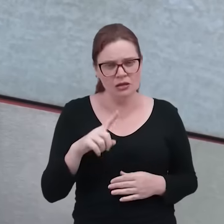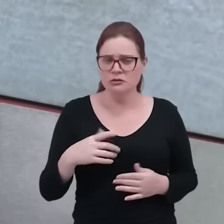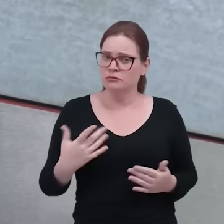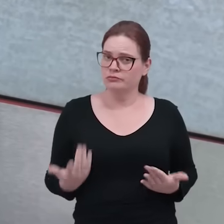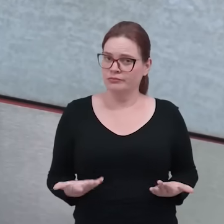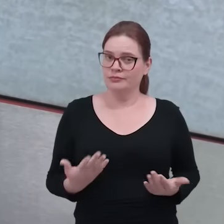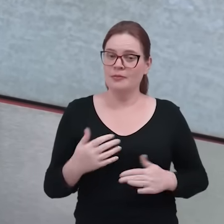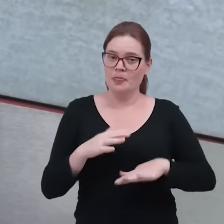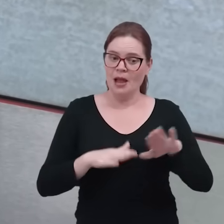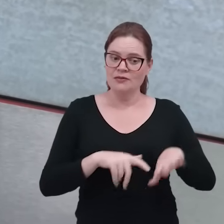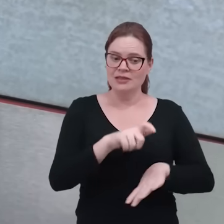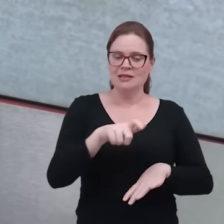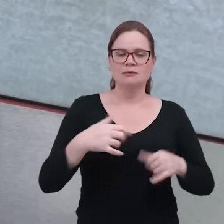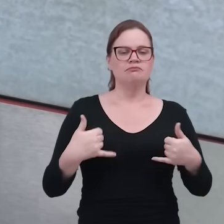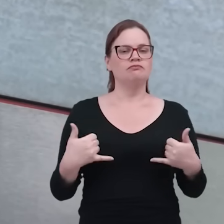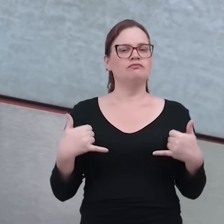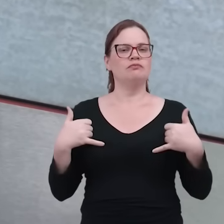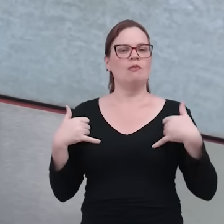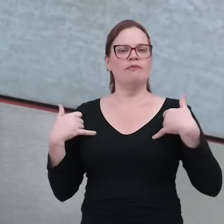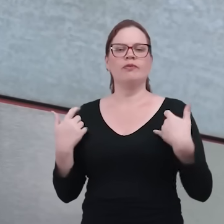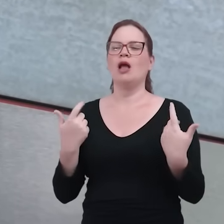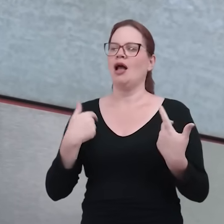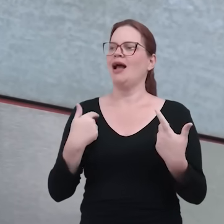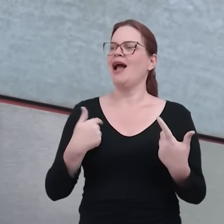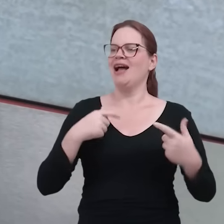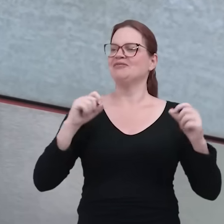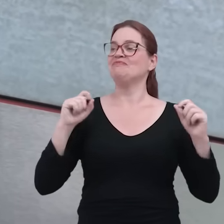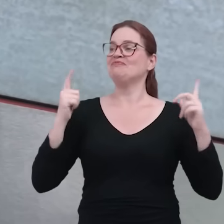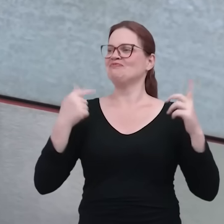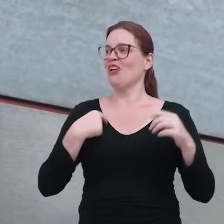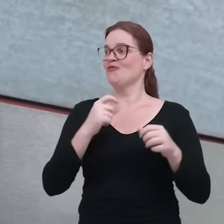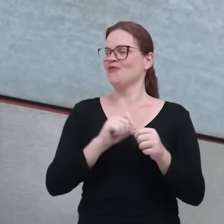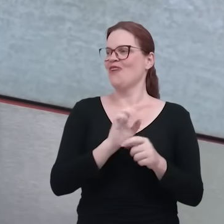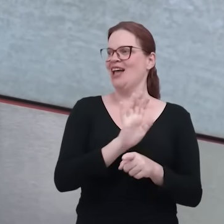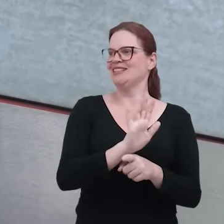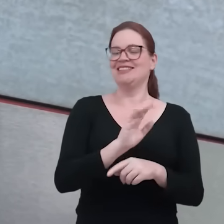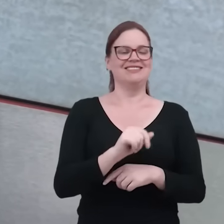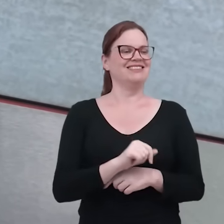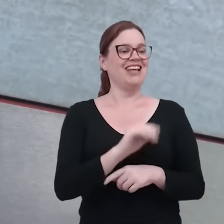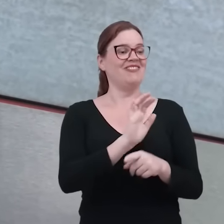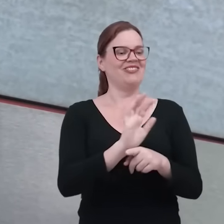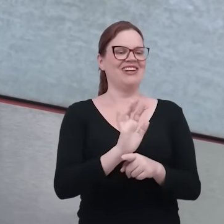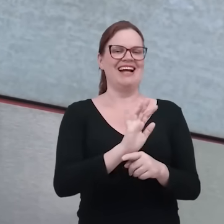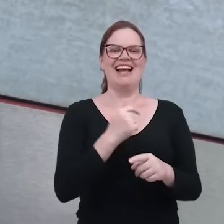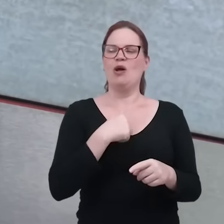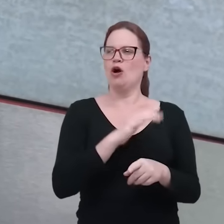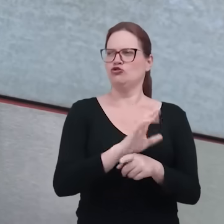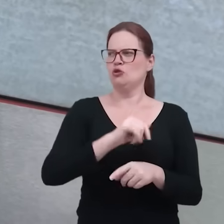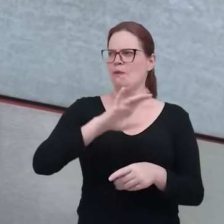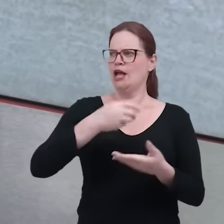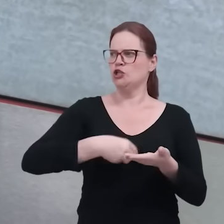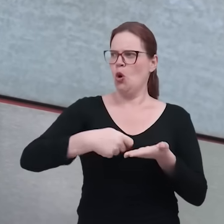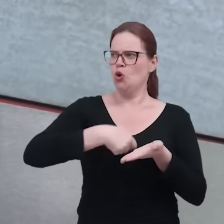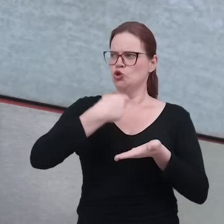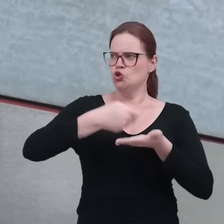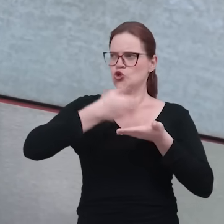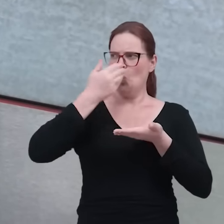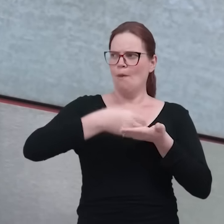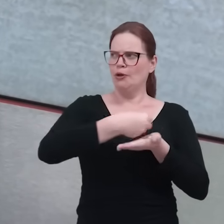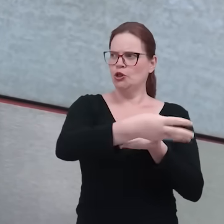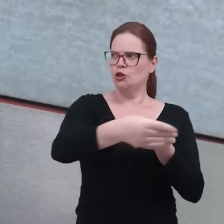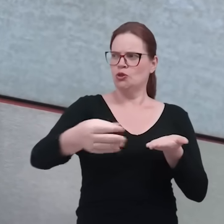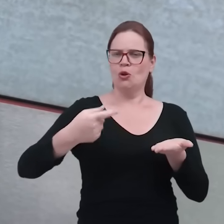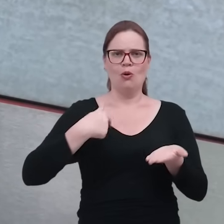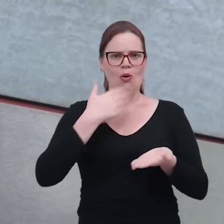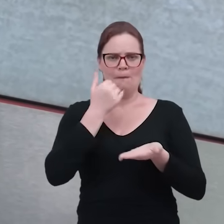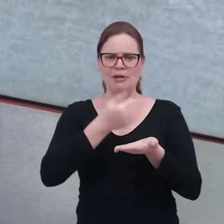gloriam de fazerem tais coisas, fazerem o bem às pessoas. Uns dizem que fazem mais o bem do que as outras e,